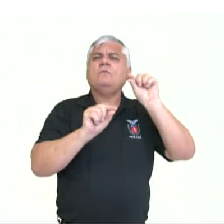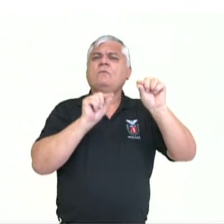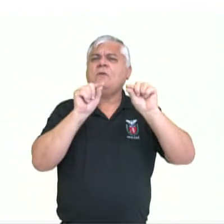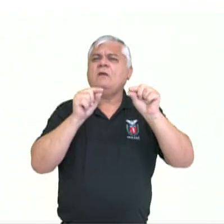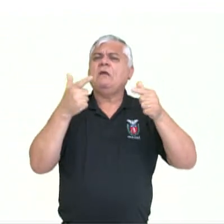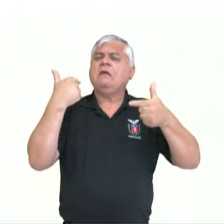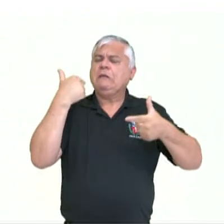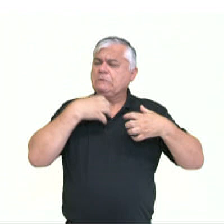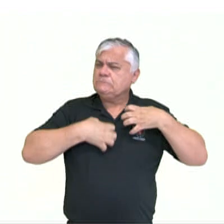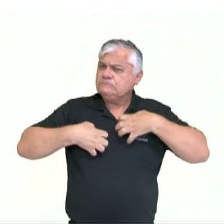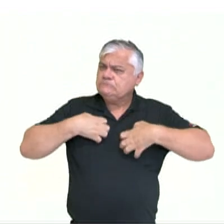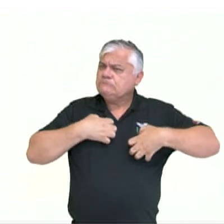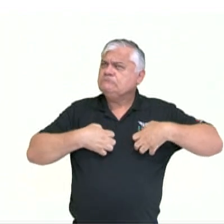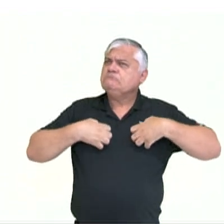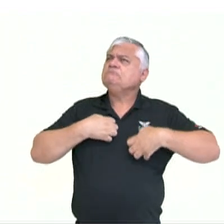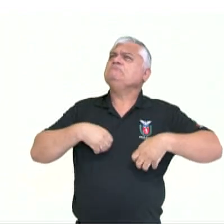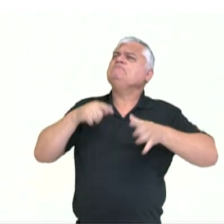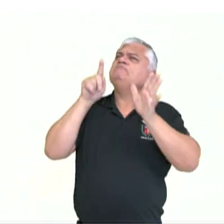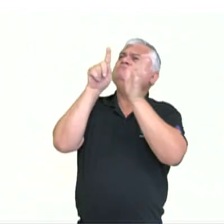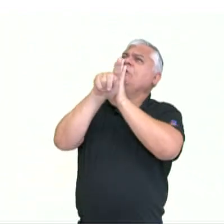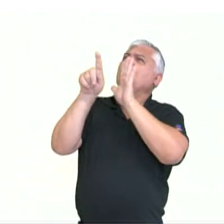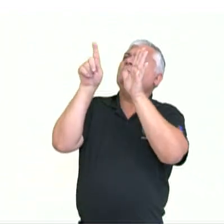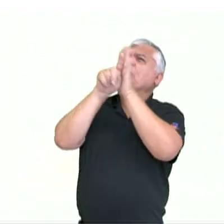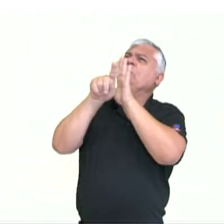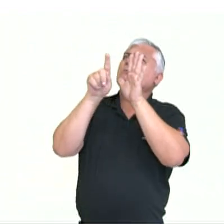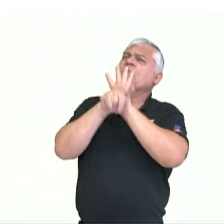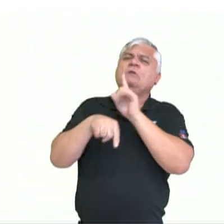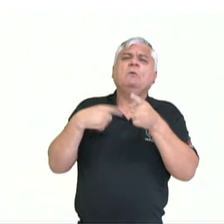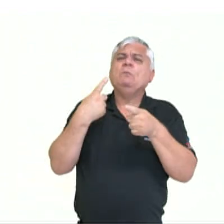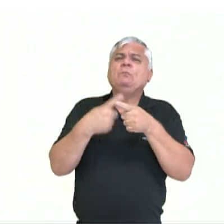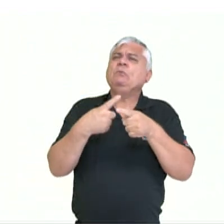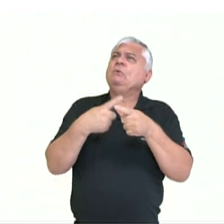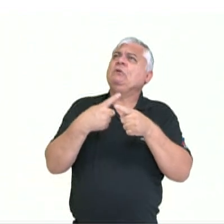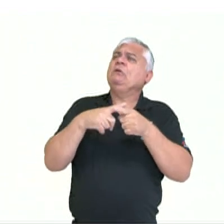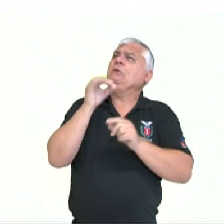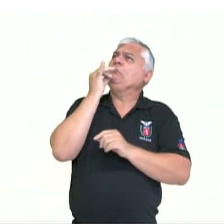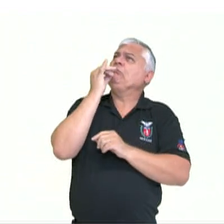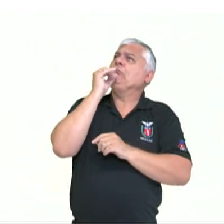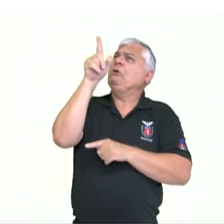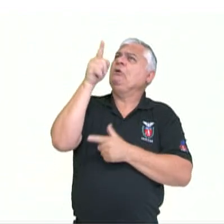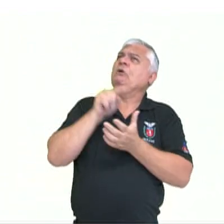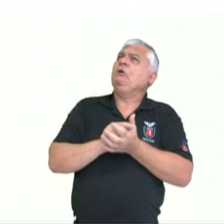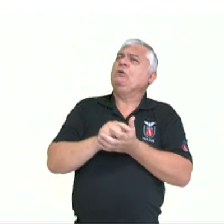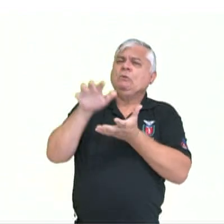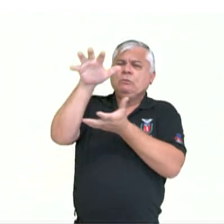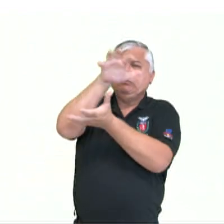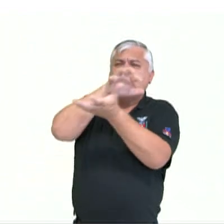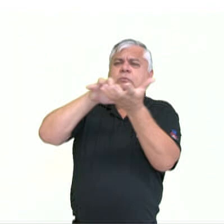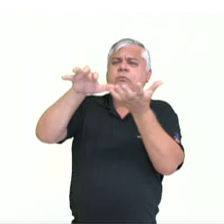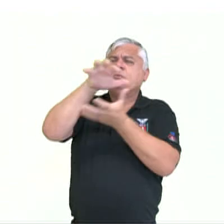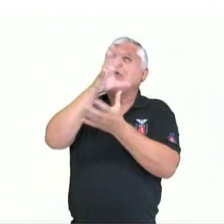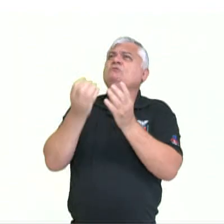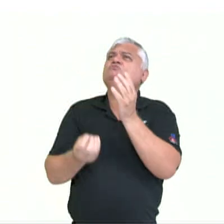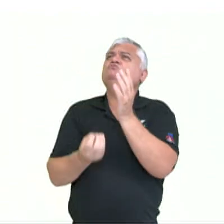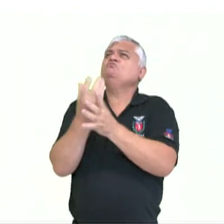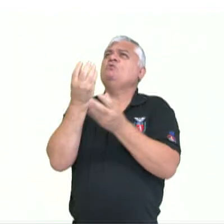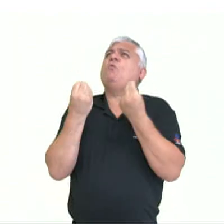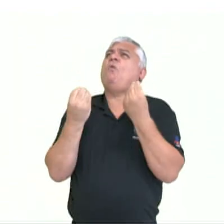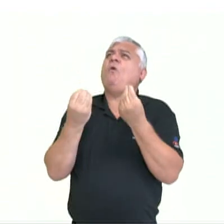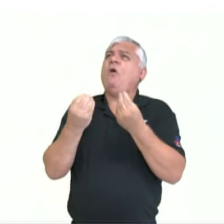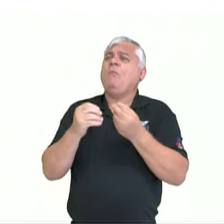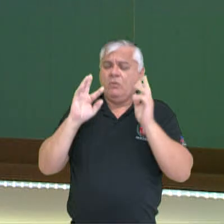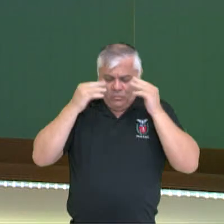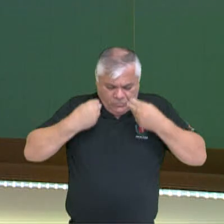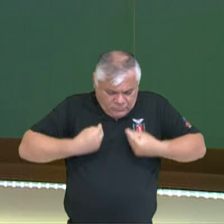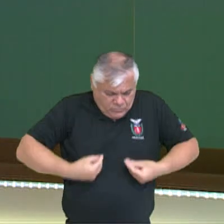questões cosmológicas. Eles se perguntavam, por exemplo, qual é a origem do universo, de onde viemos,